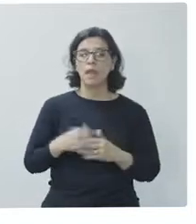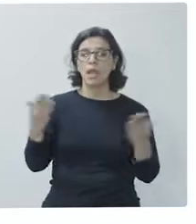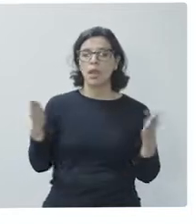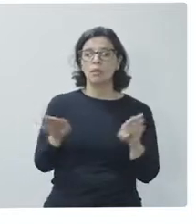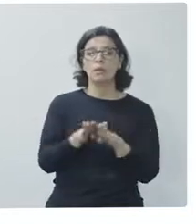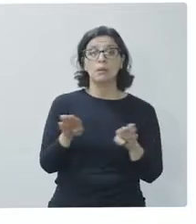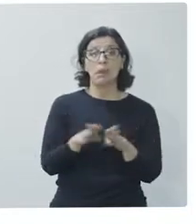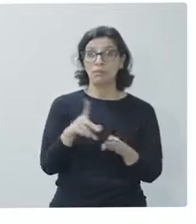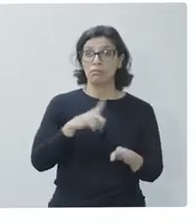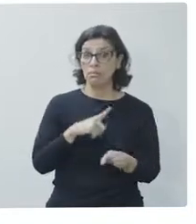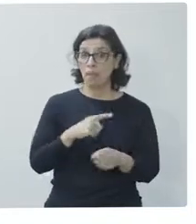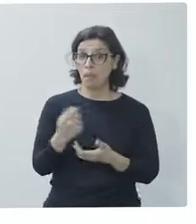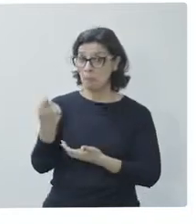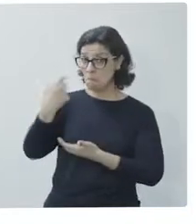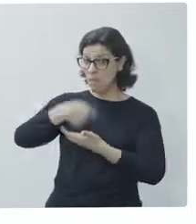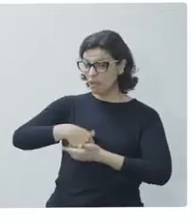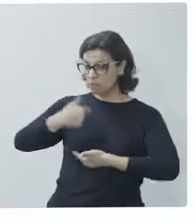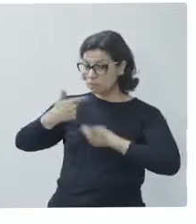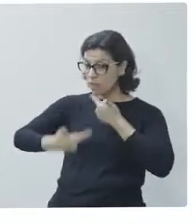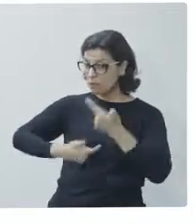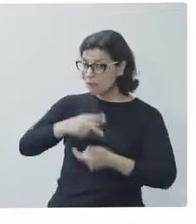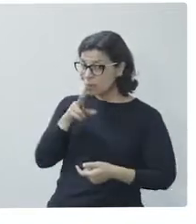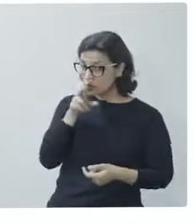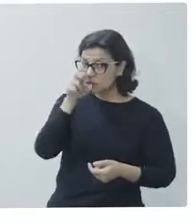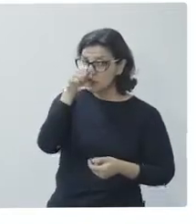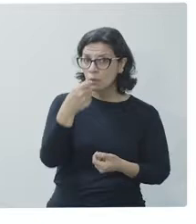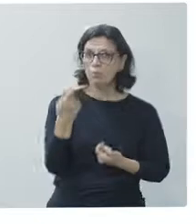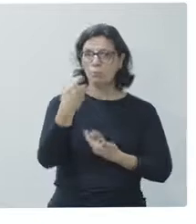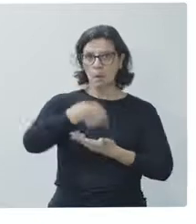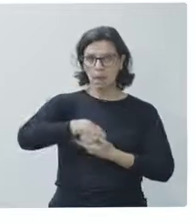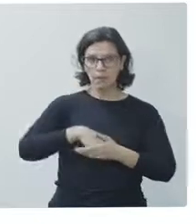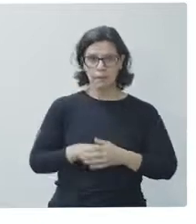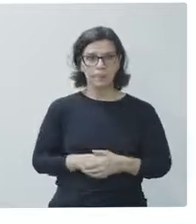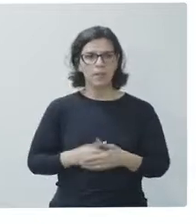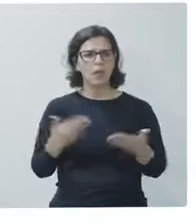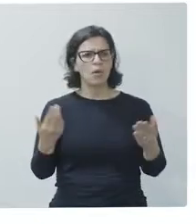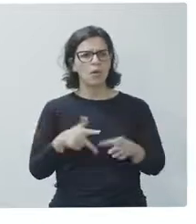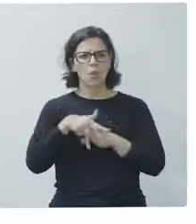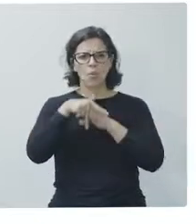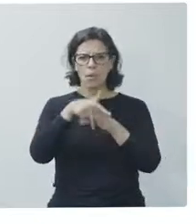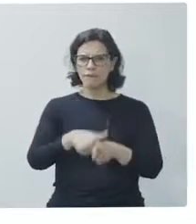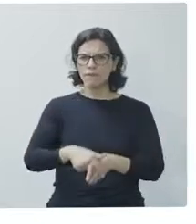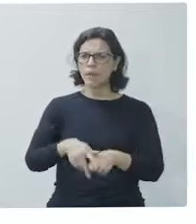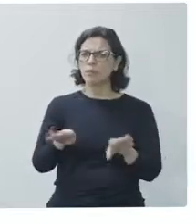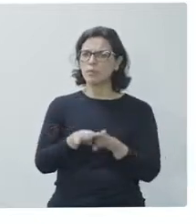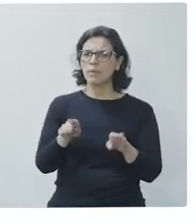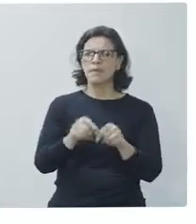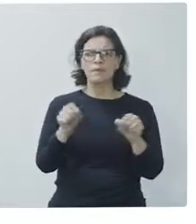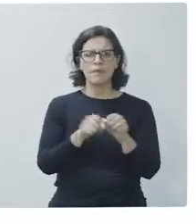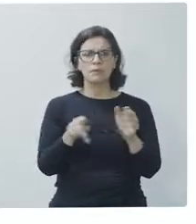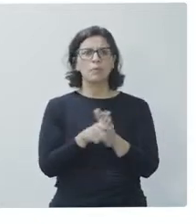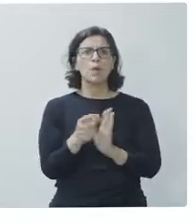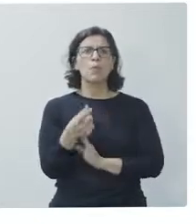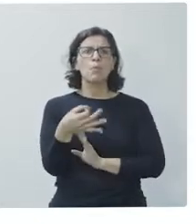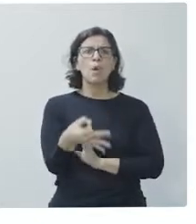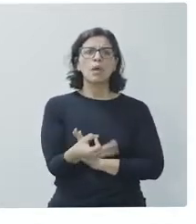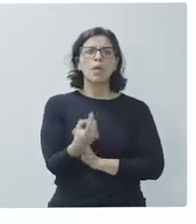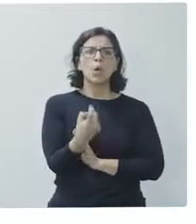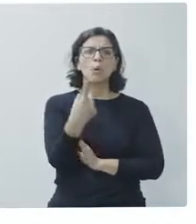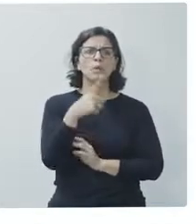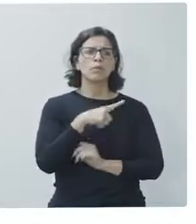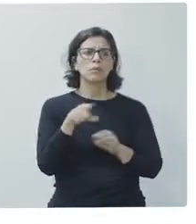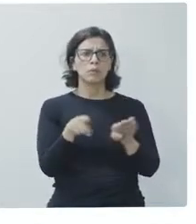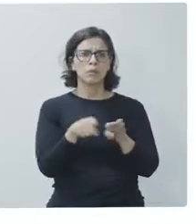Paguem-me os frutos do seu árduo trabalho. O cavaleiro azarado apanhou sua única